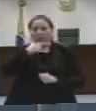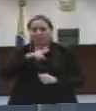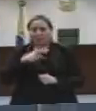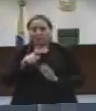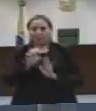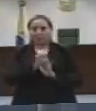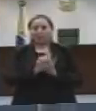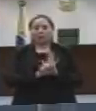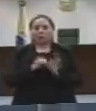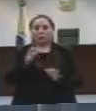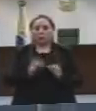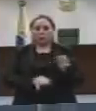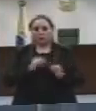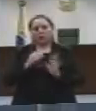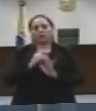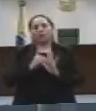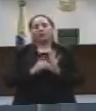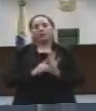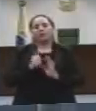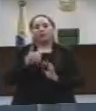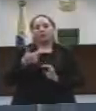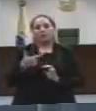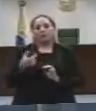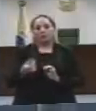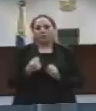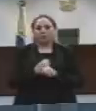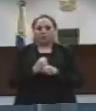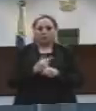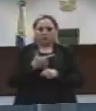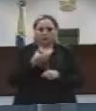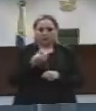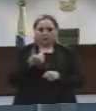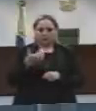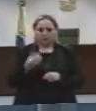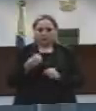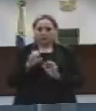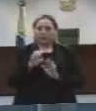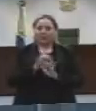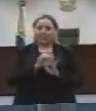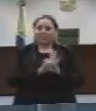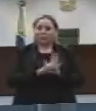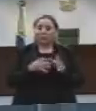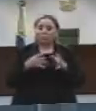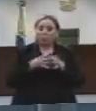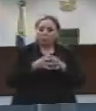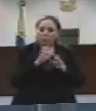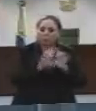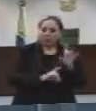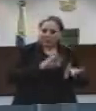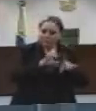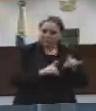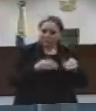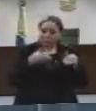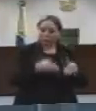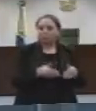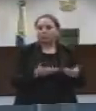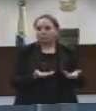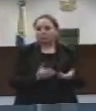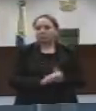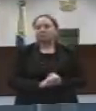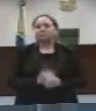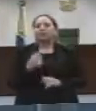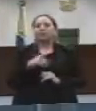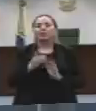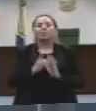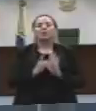7120 2010 estatuto específico para um grupo específico esse decreto ele não